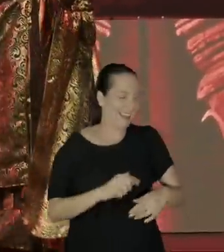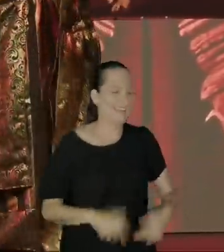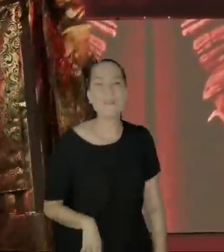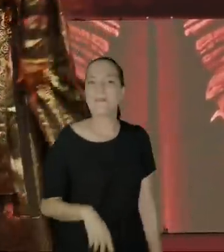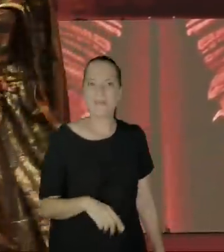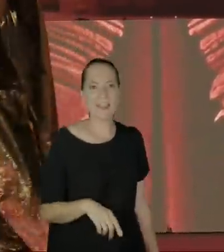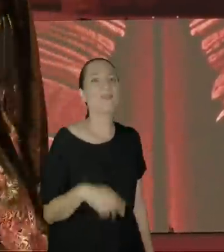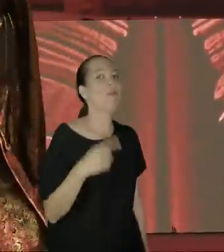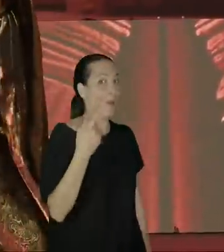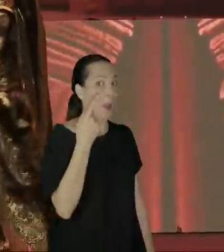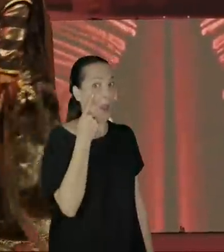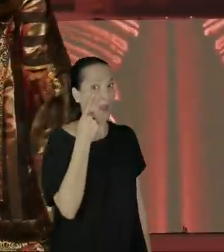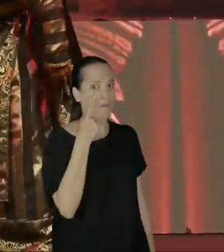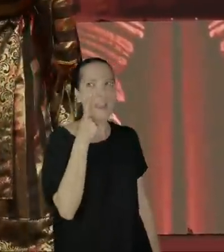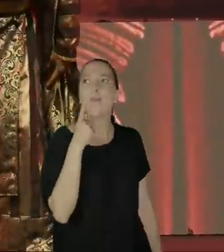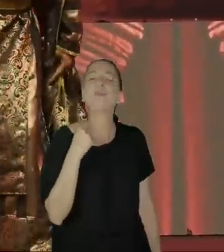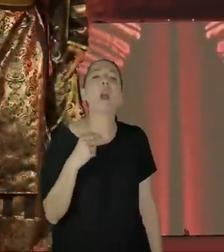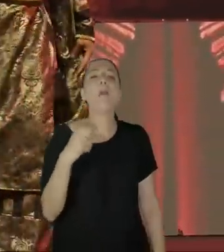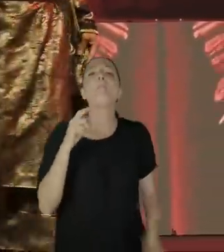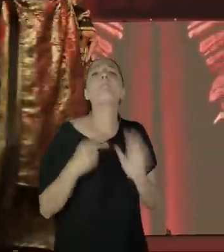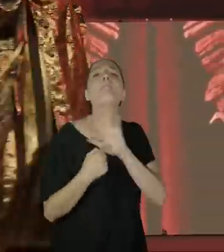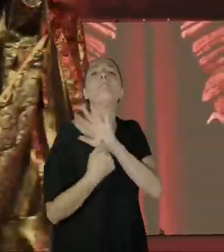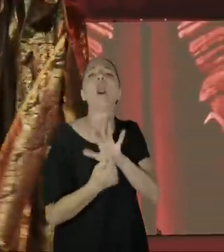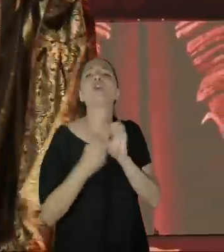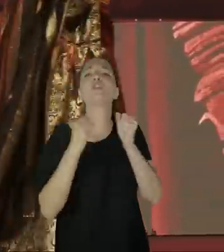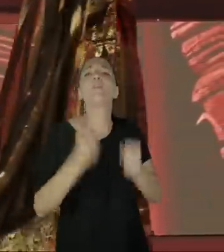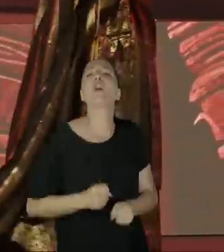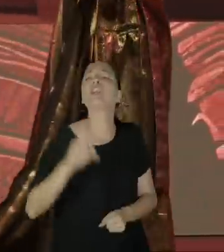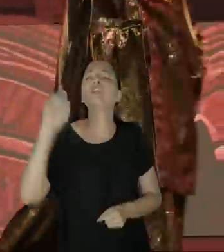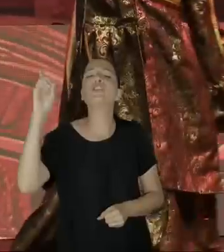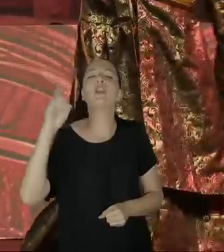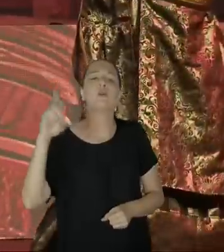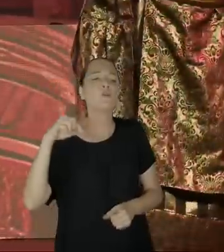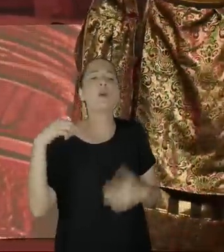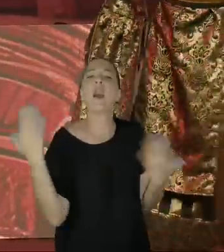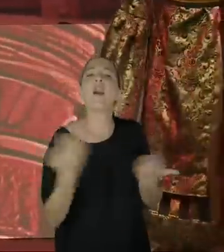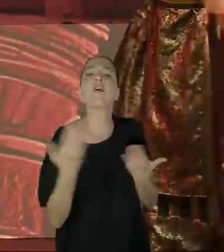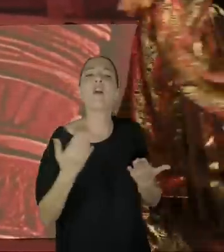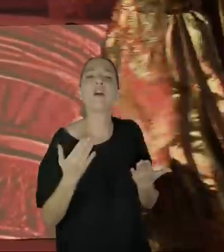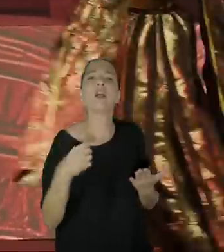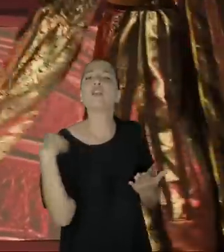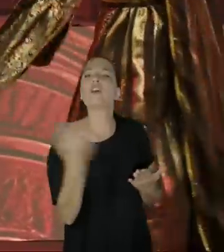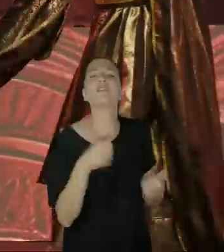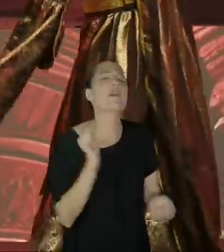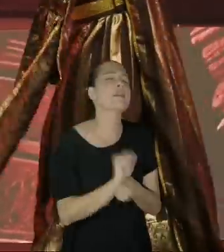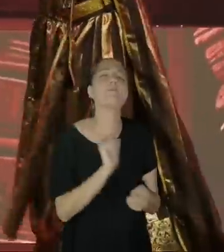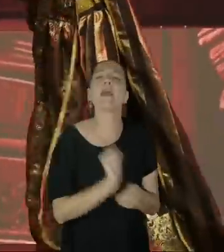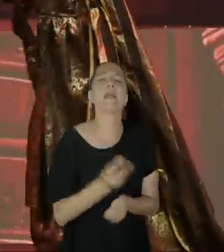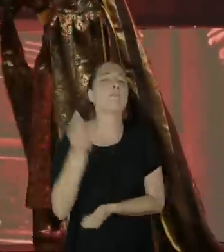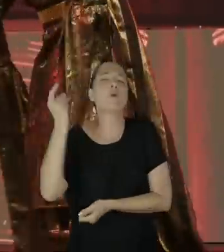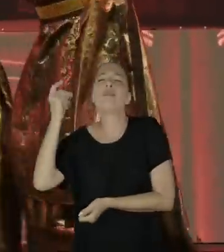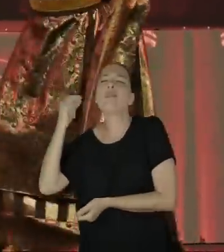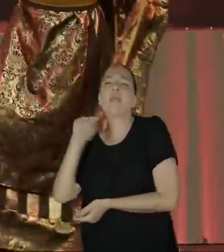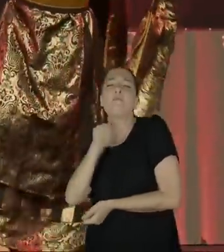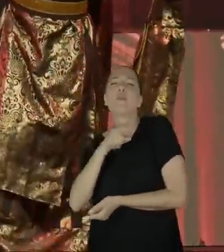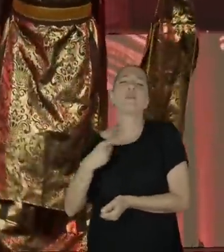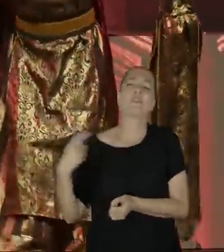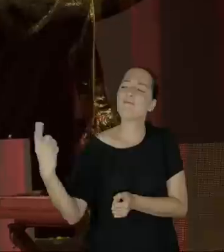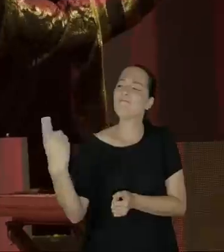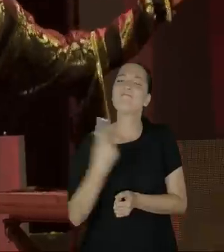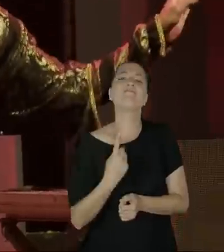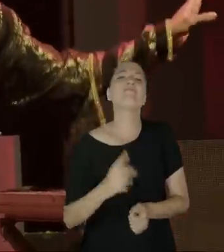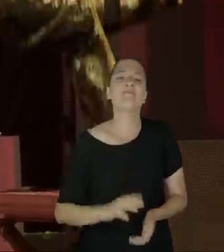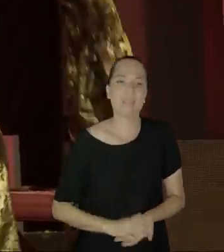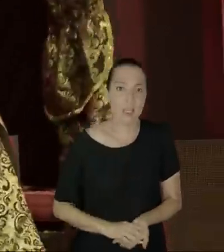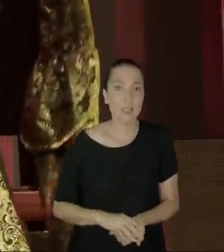Teste seu poder divino em nós. Esperamos muito por este momento. Te darei a liberdade se